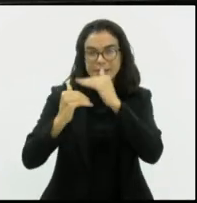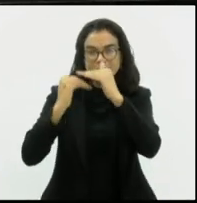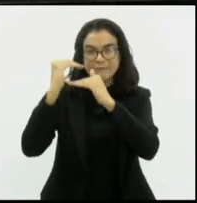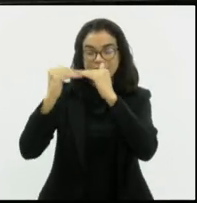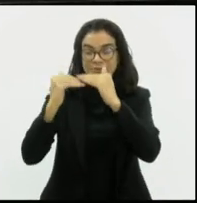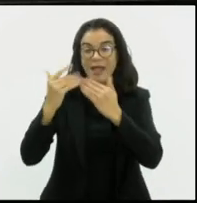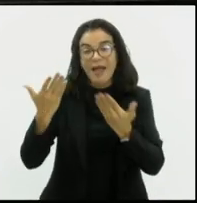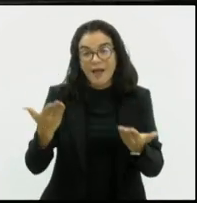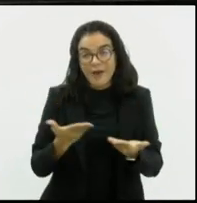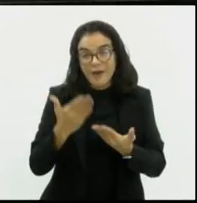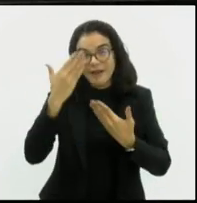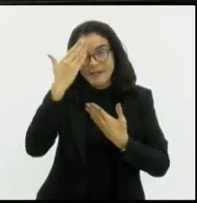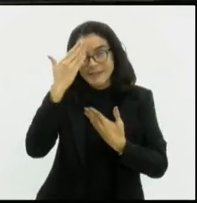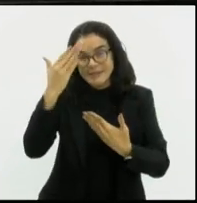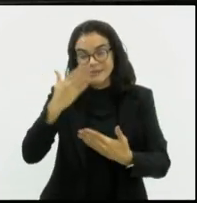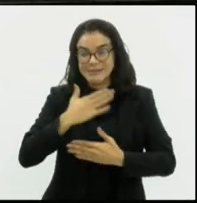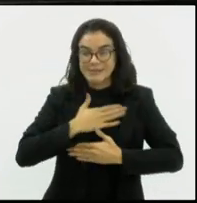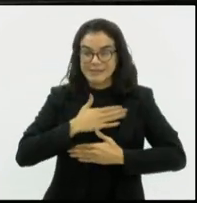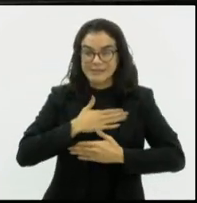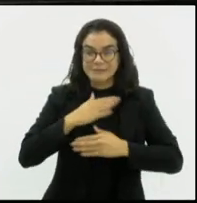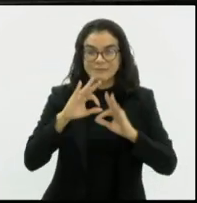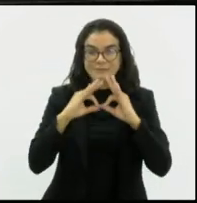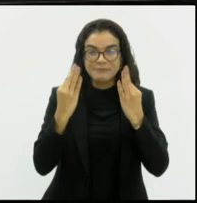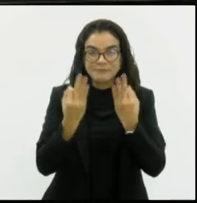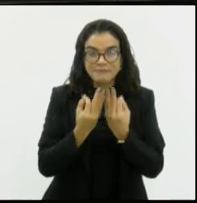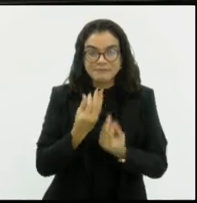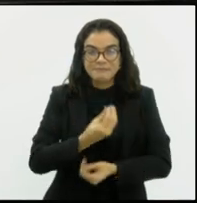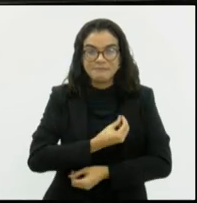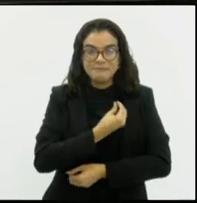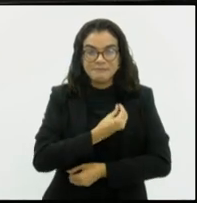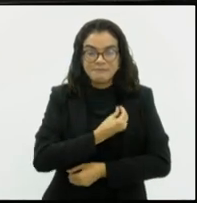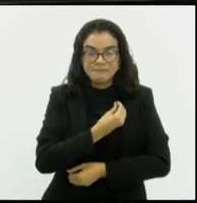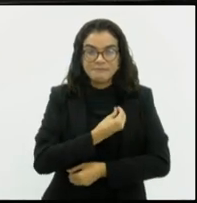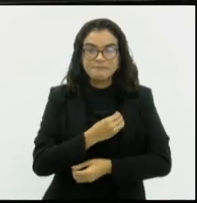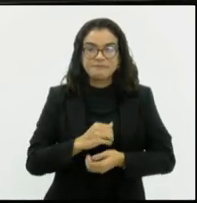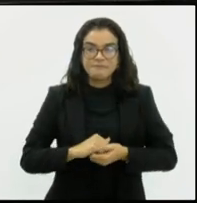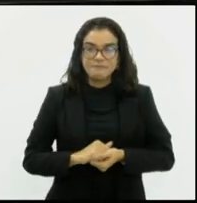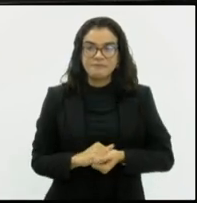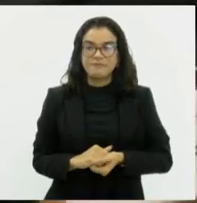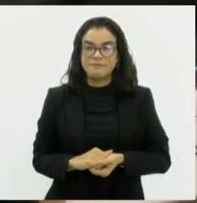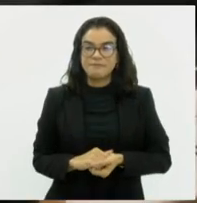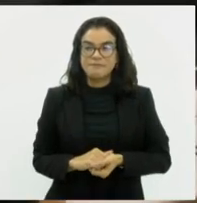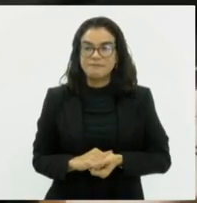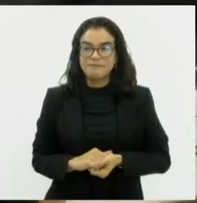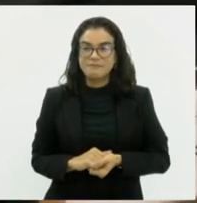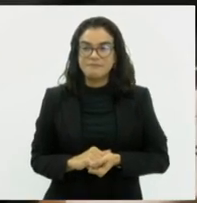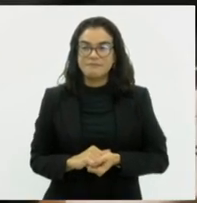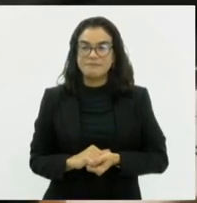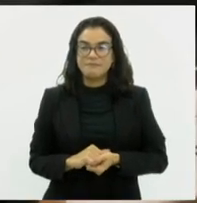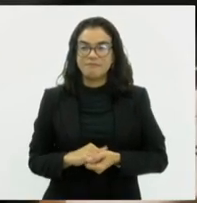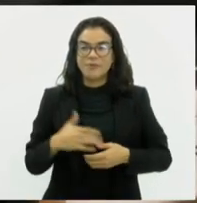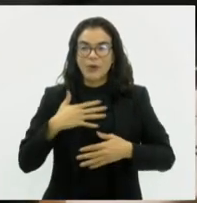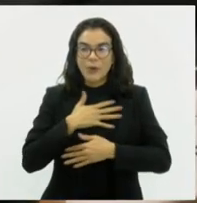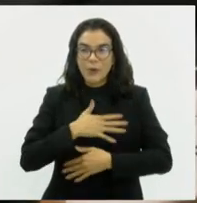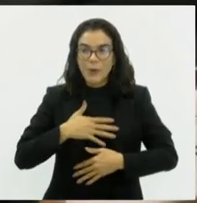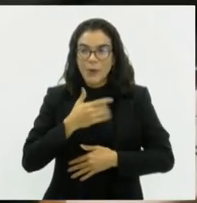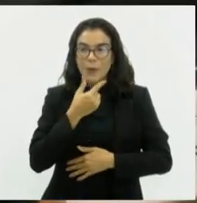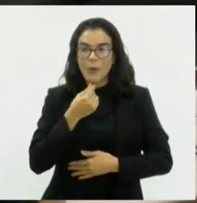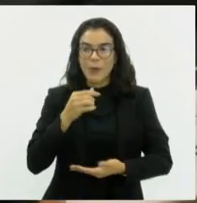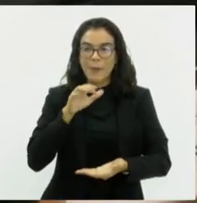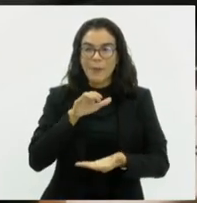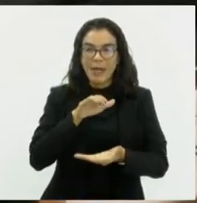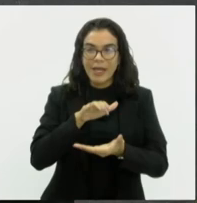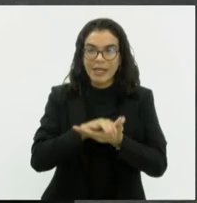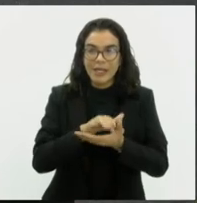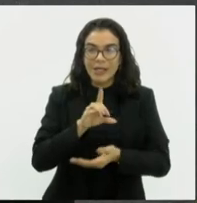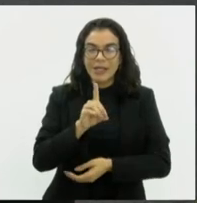minha família presente aqui e aos que não estão presentes. Quero cumprimentar meu marido,